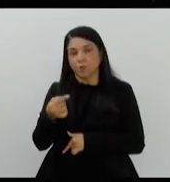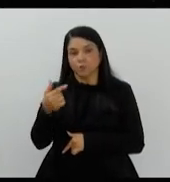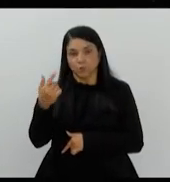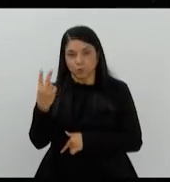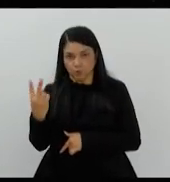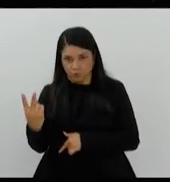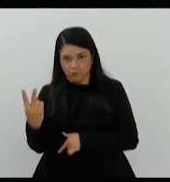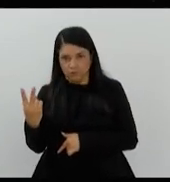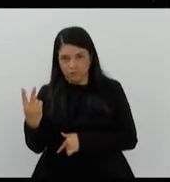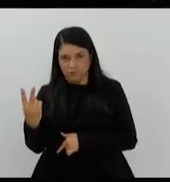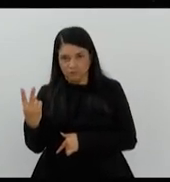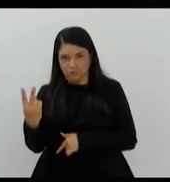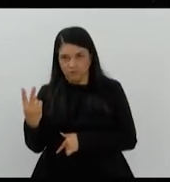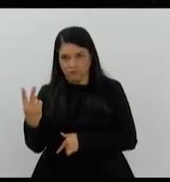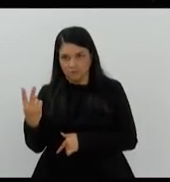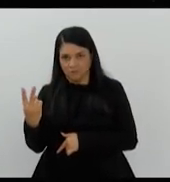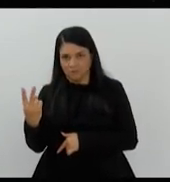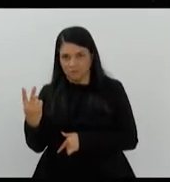Ora,